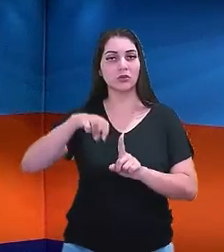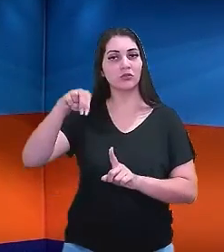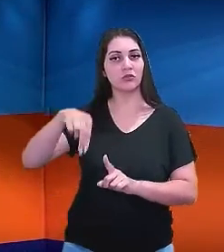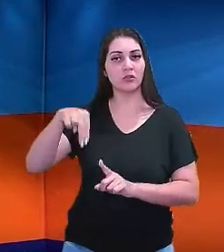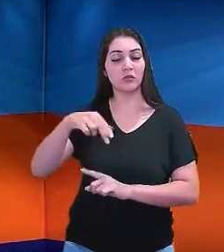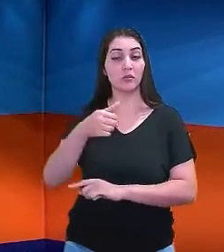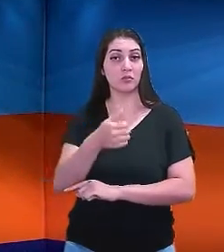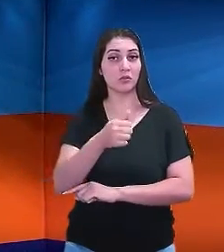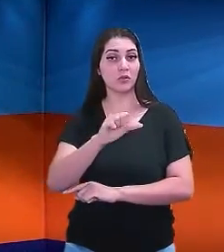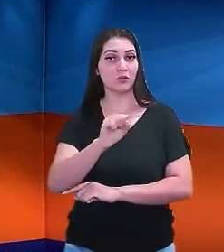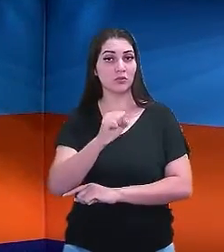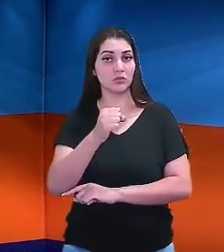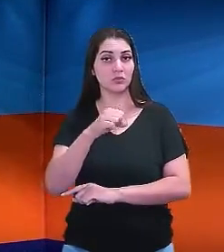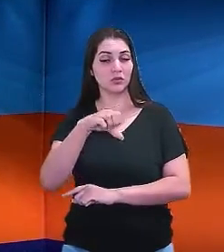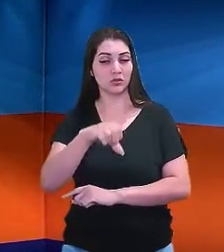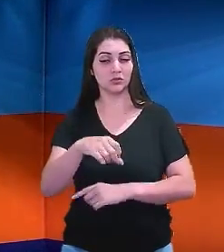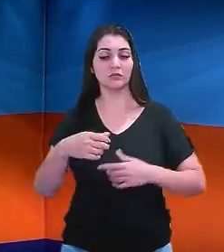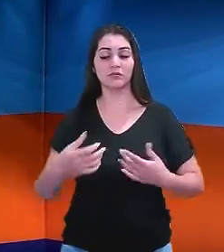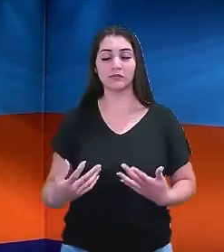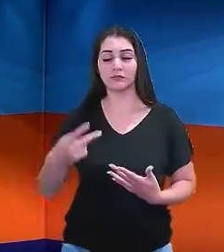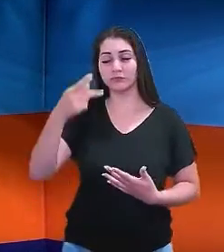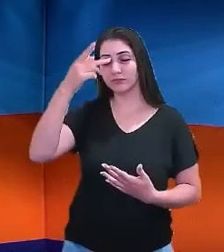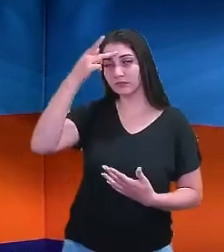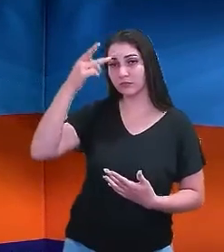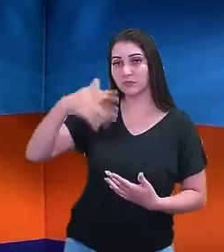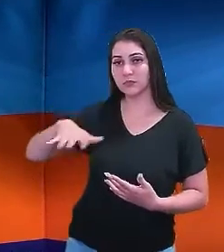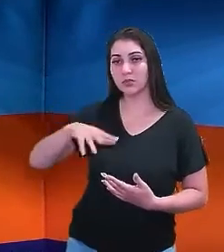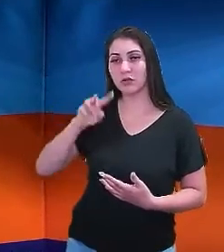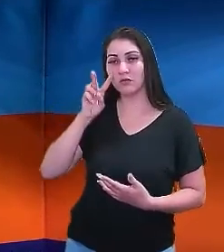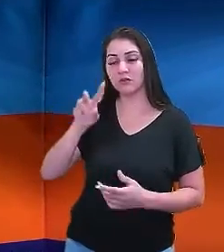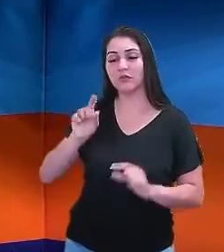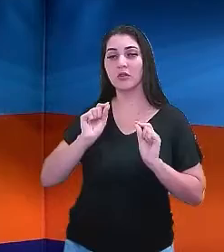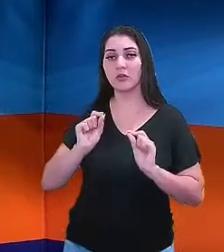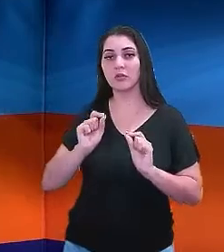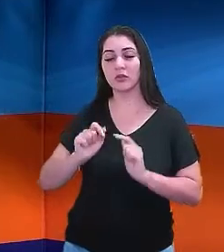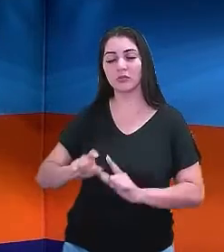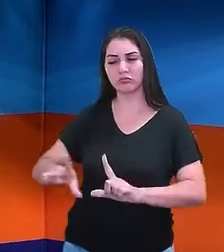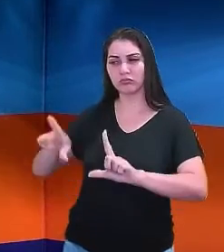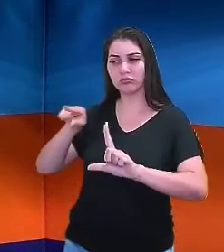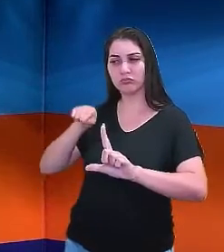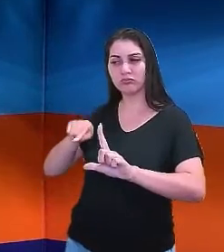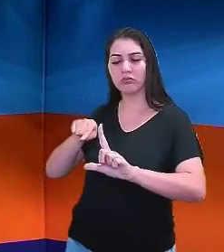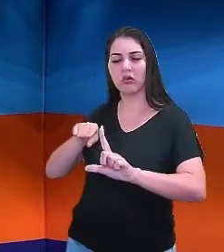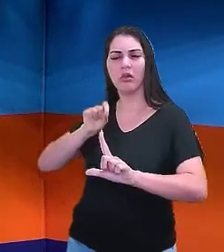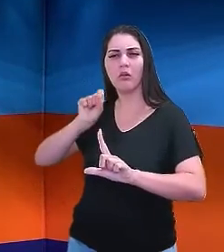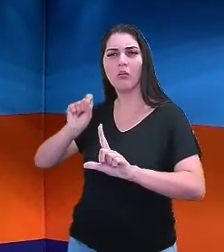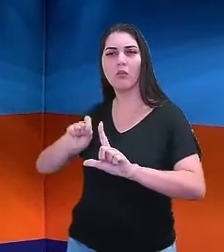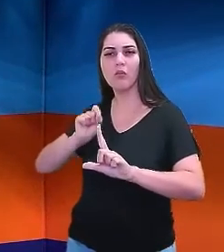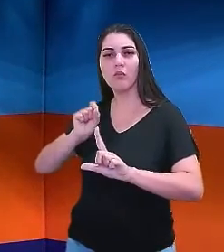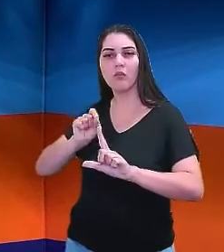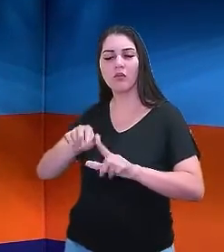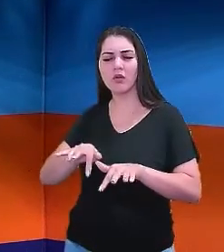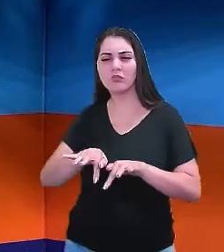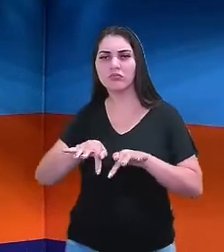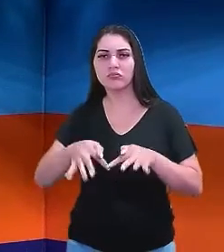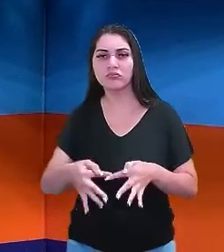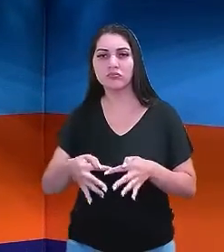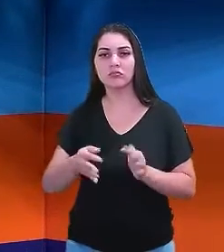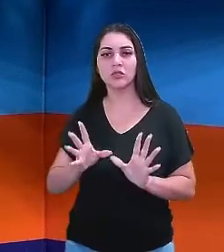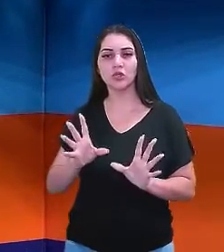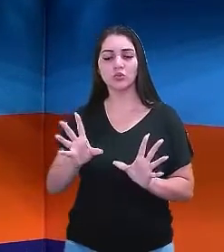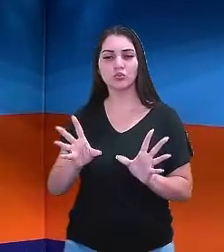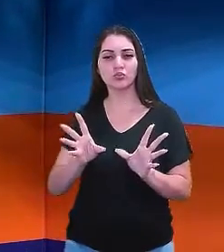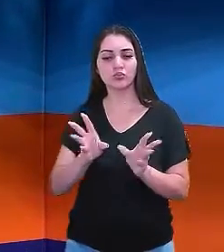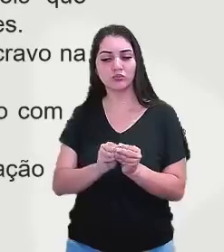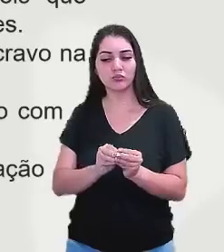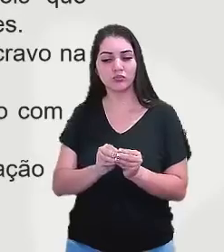1889. Então, pessoal, a gente vai ver nesse quadro aqui um pouco de um resumo. Você